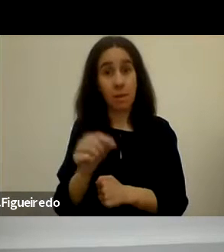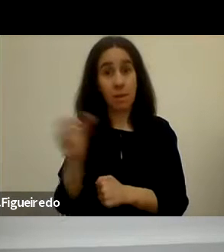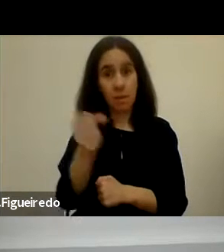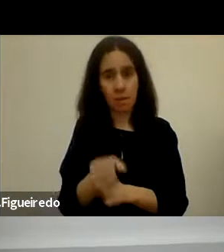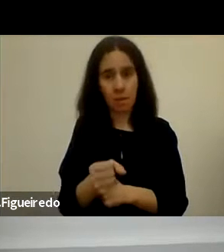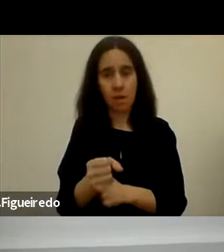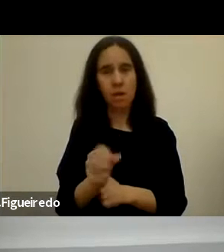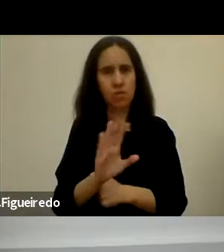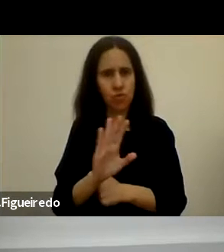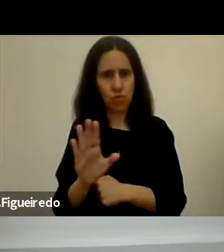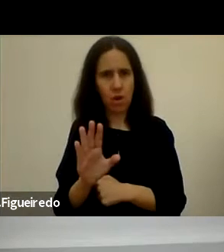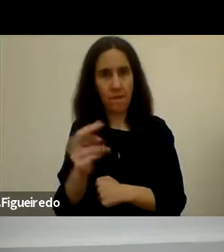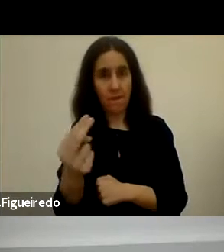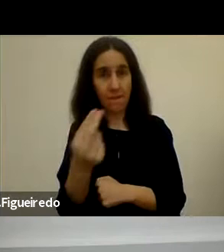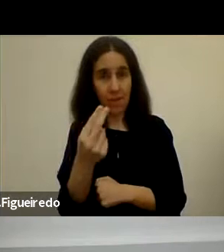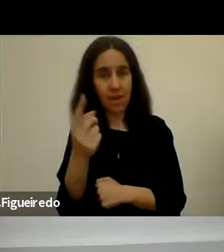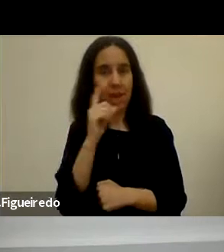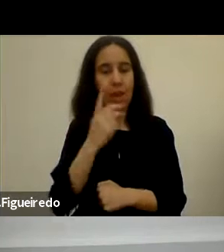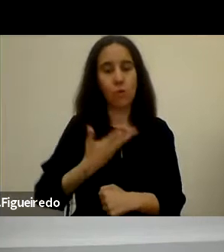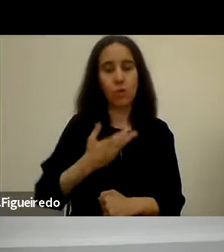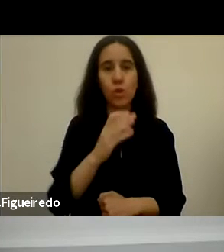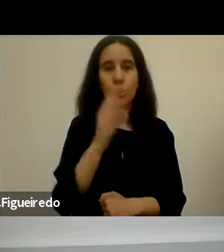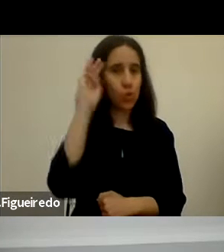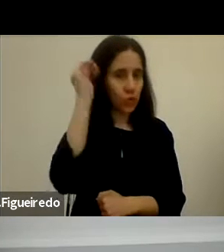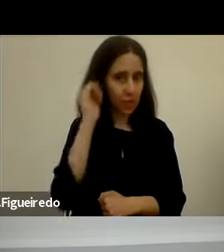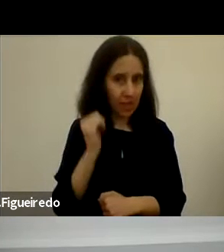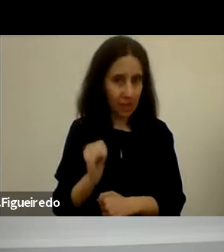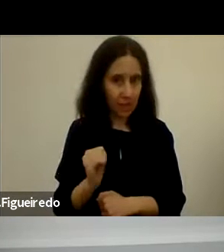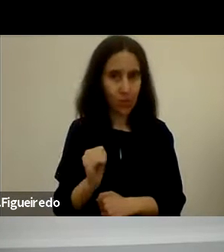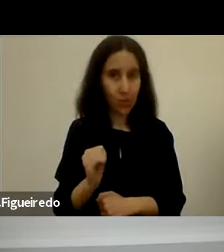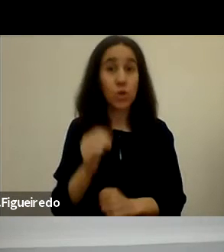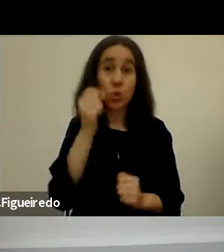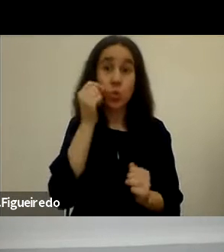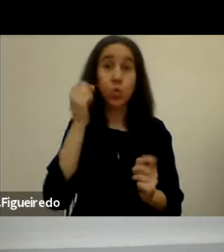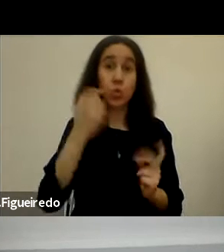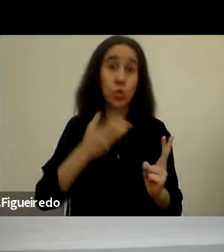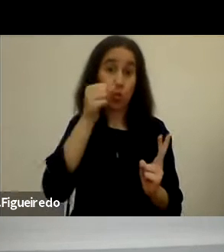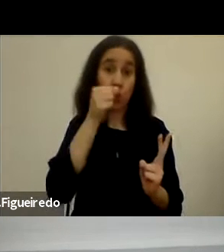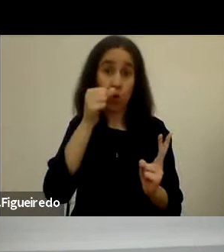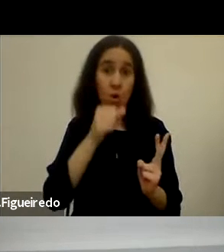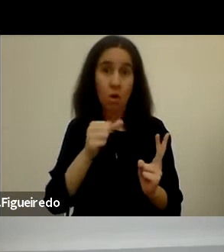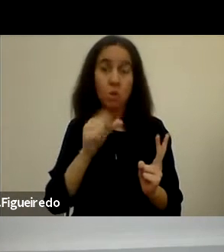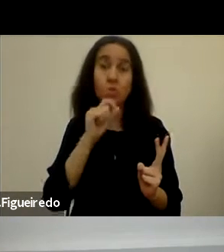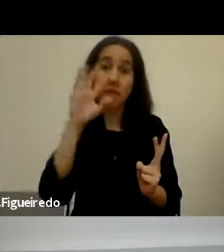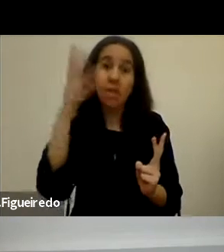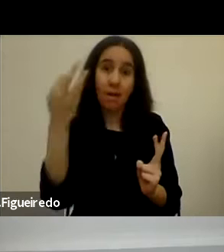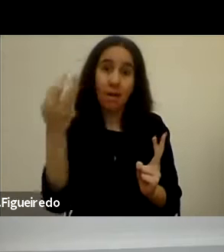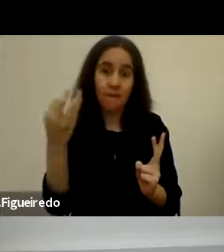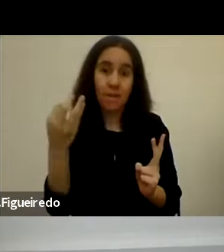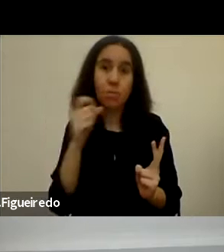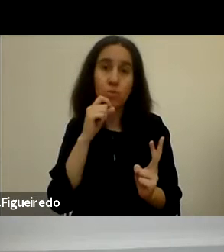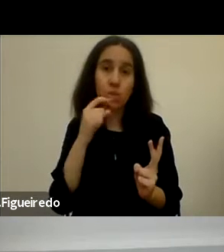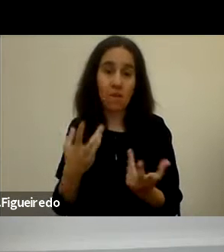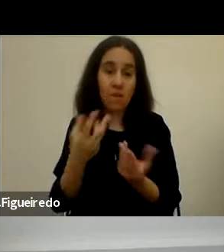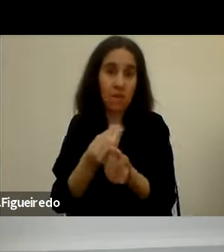e já estão a ver a doutora Sofia Figueiredo e o doutor Luís Oriola, que poderá também vir a estar